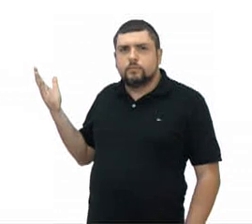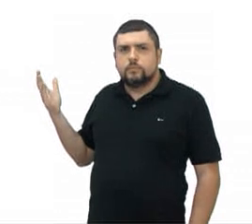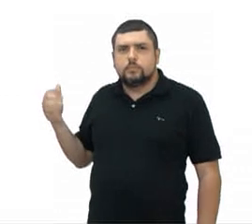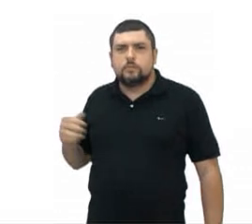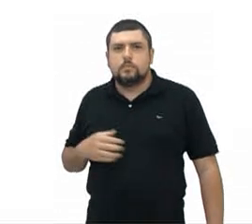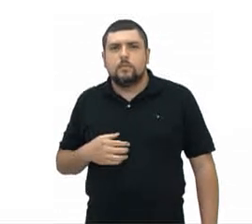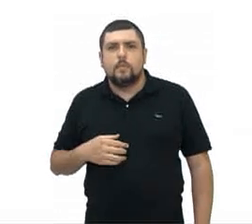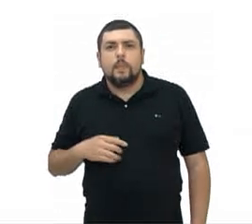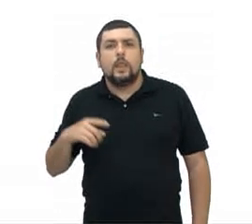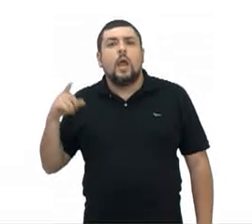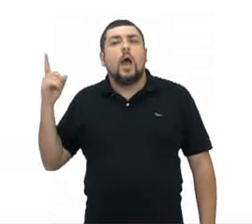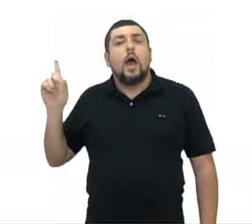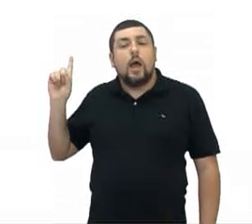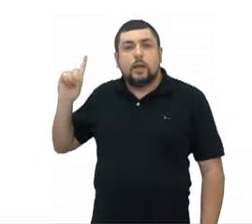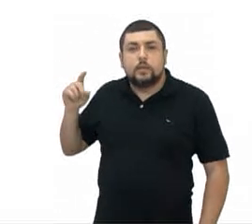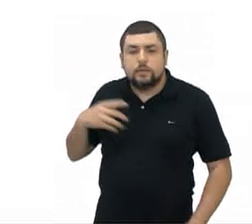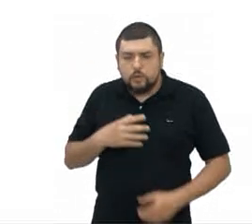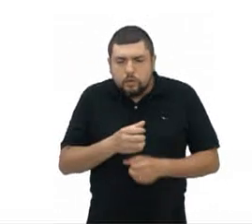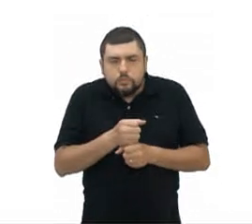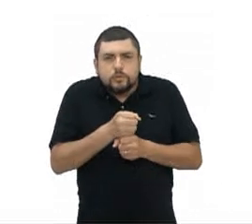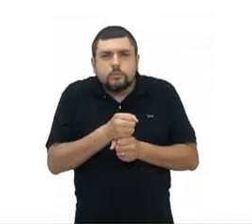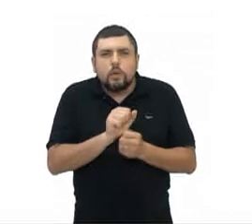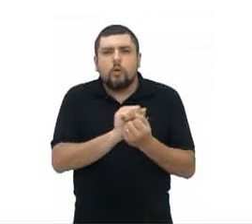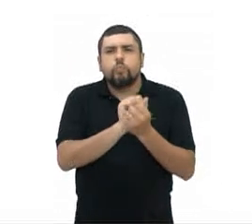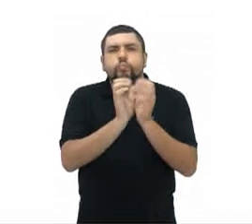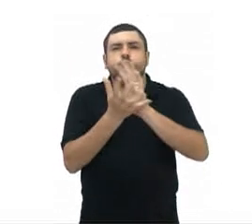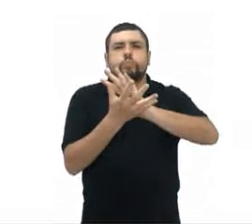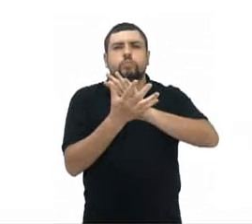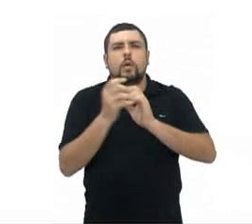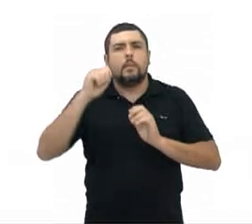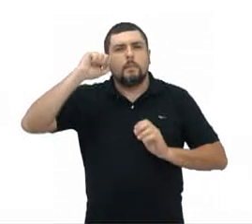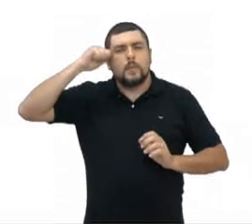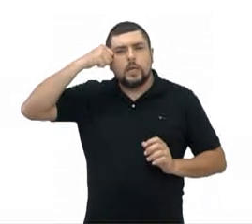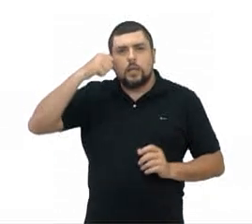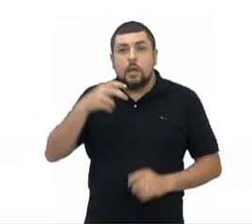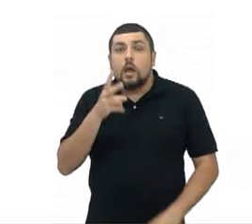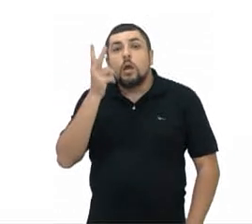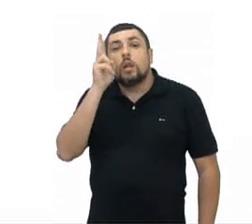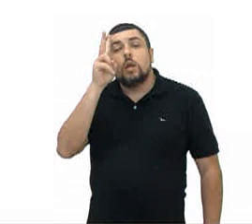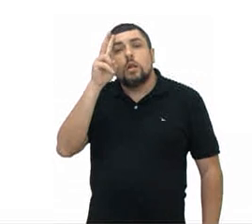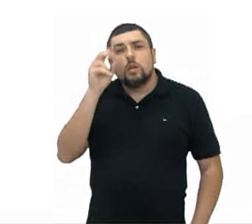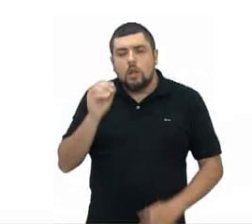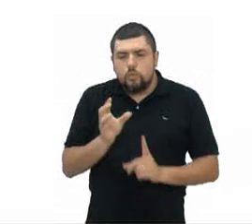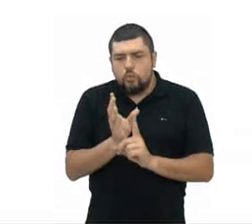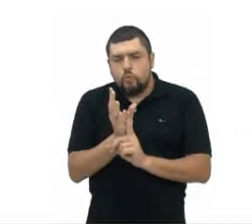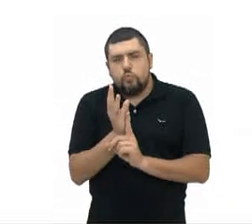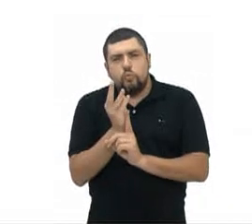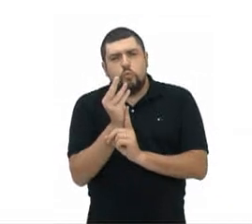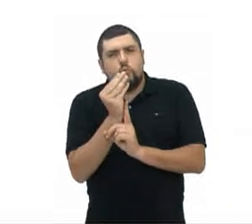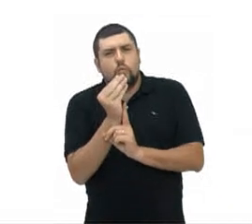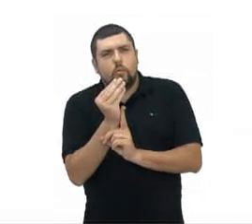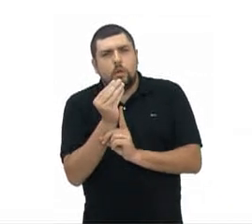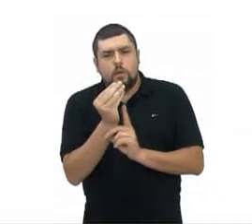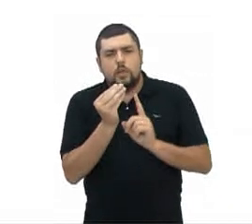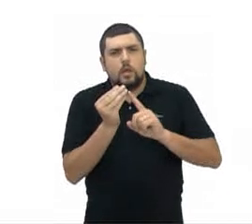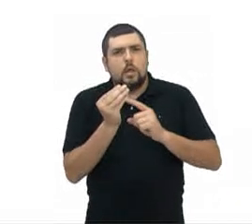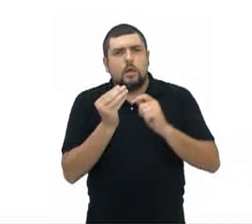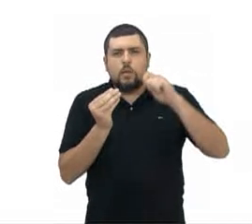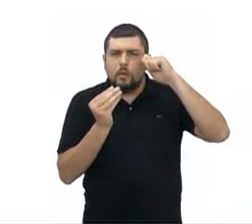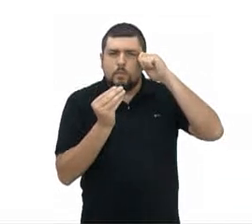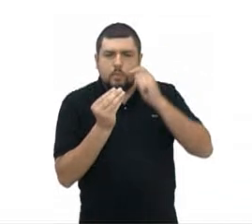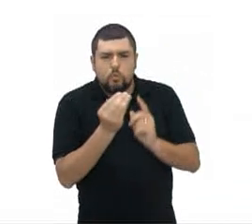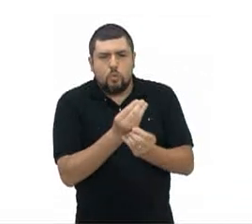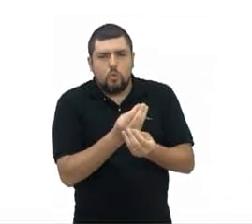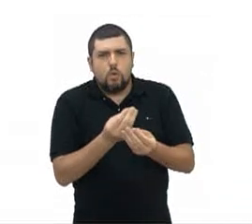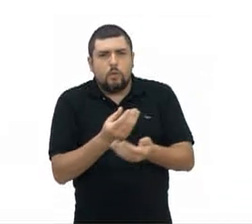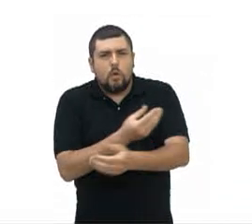um sorgo. Quem lembra na primeira aula dos cushitas, que o sorgo era um plantio, um dos principais